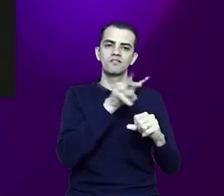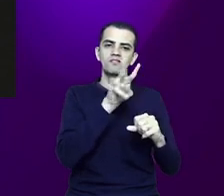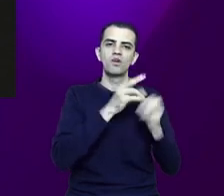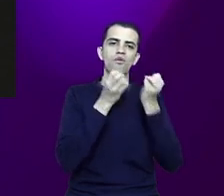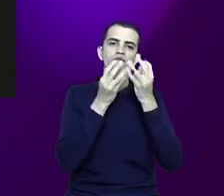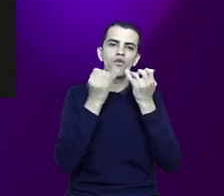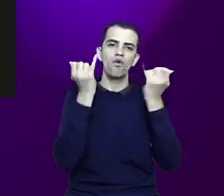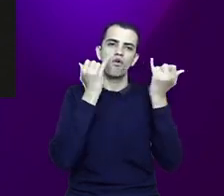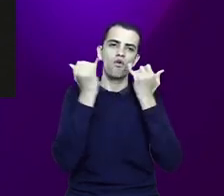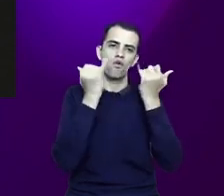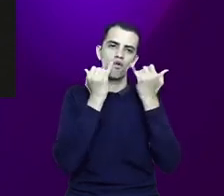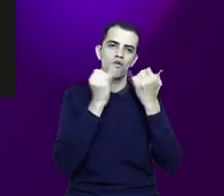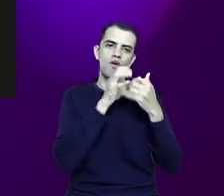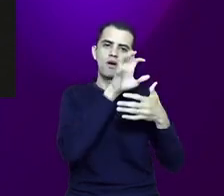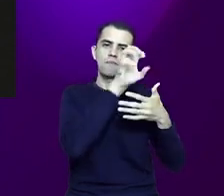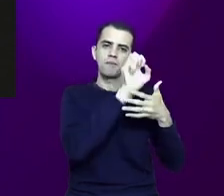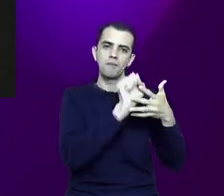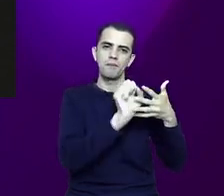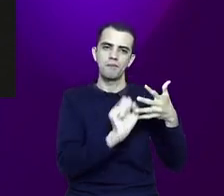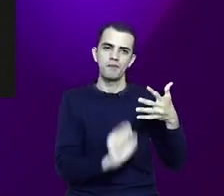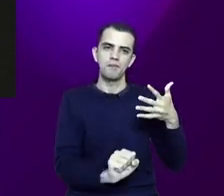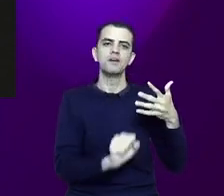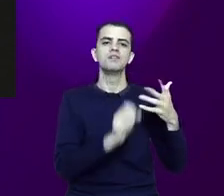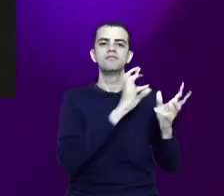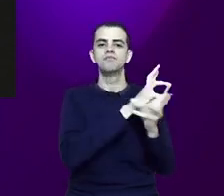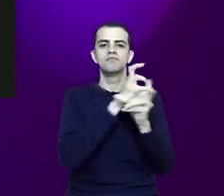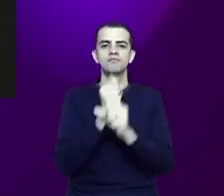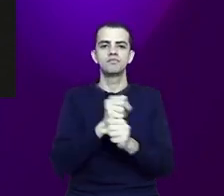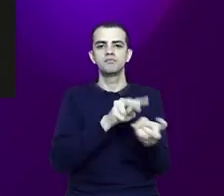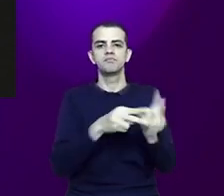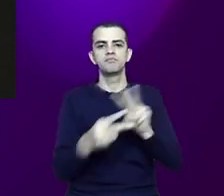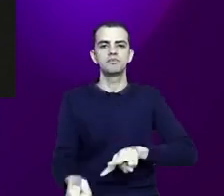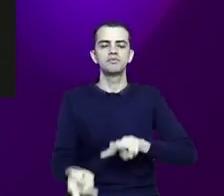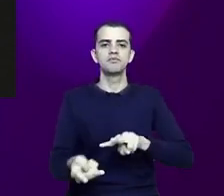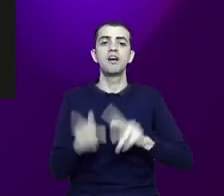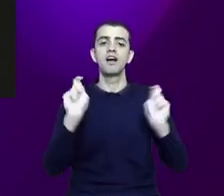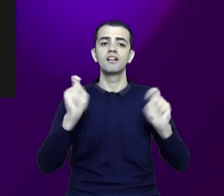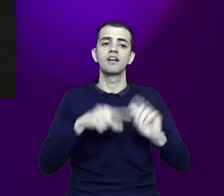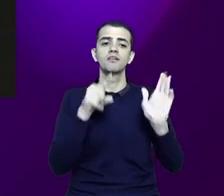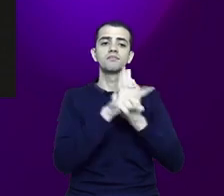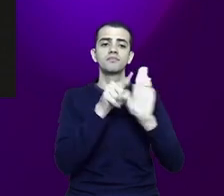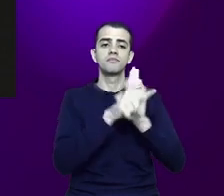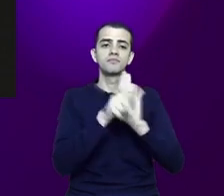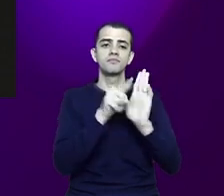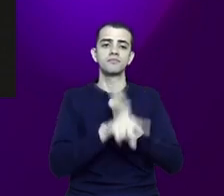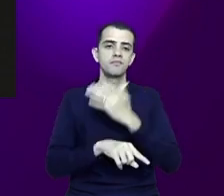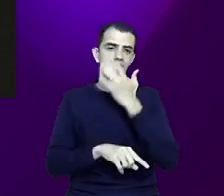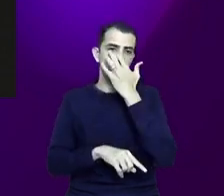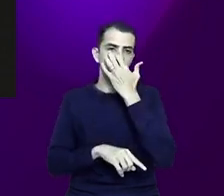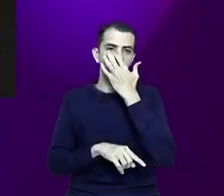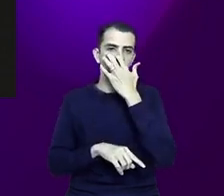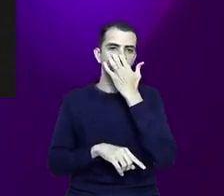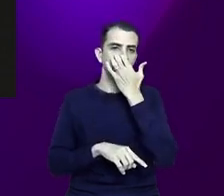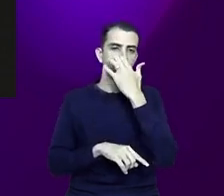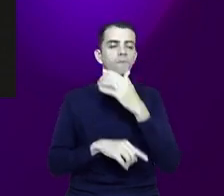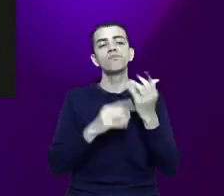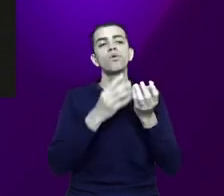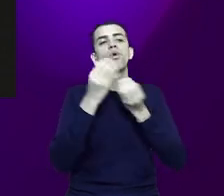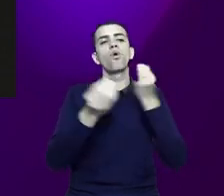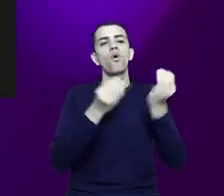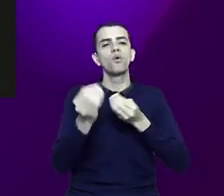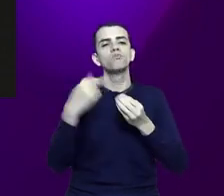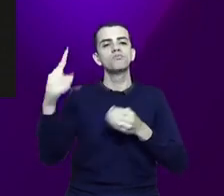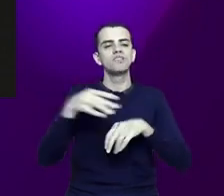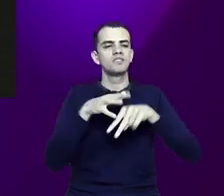recados, esses Electronic Medical Records, esses prontuários eletrônicos. A gente consegue fazer perguntas, então, para a inteligência artificial. Por exemplo, como que o paciente